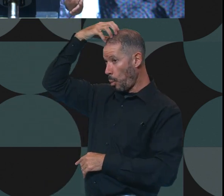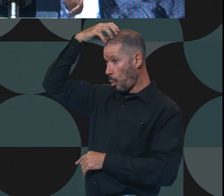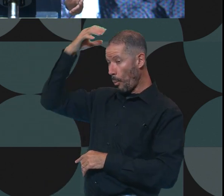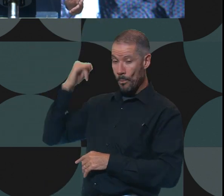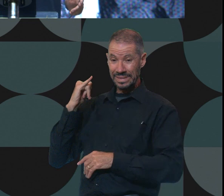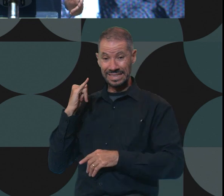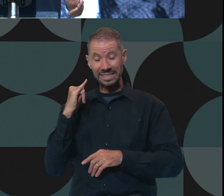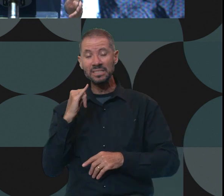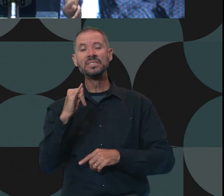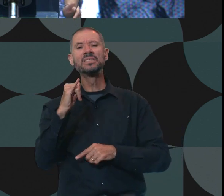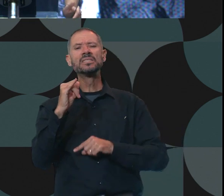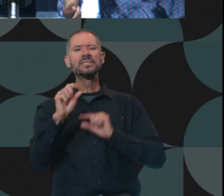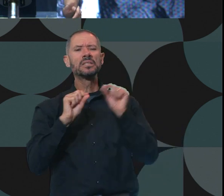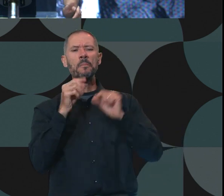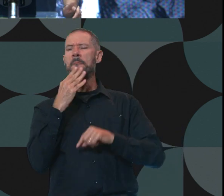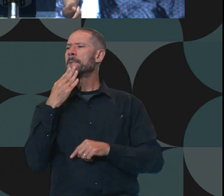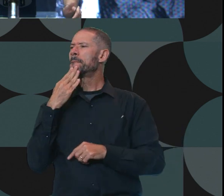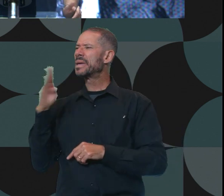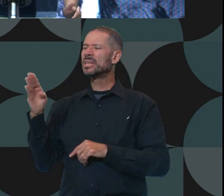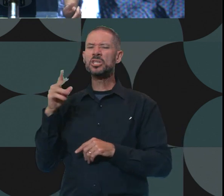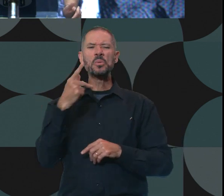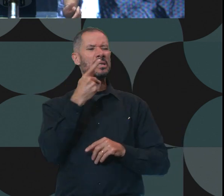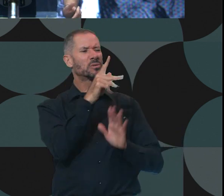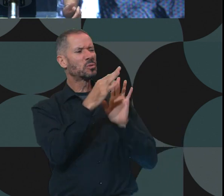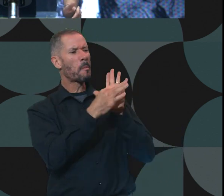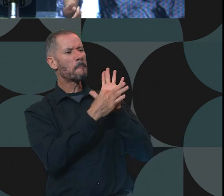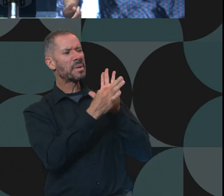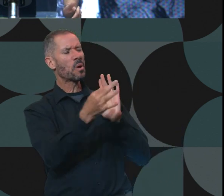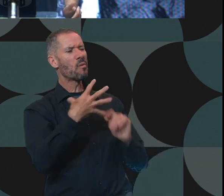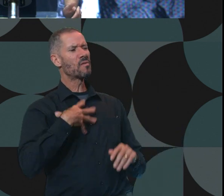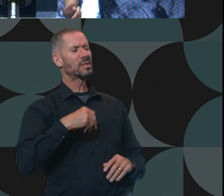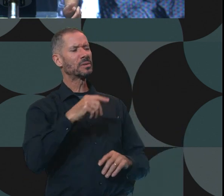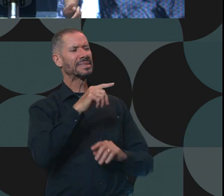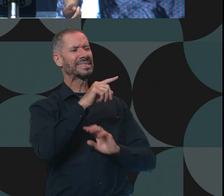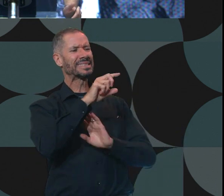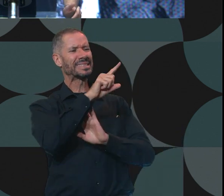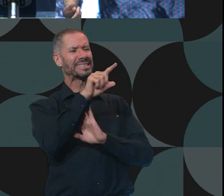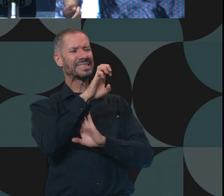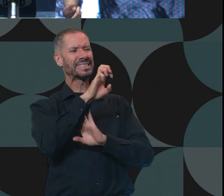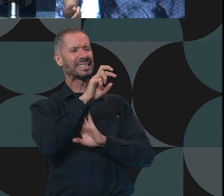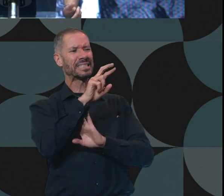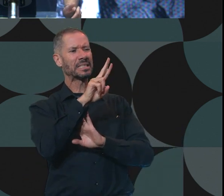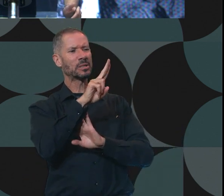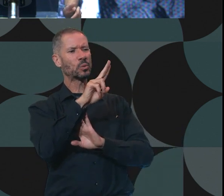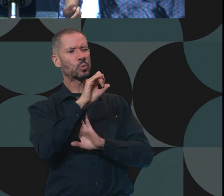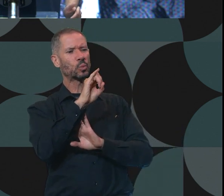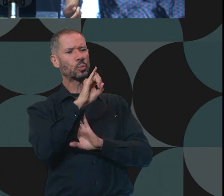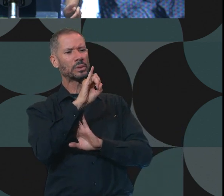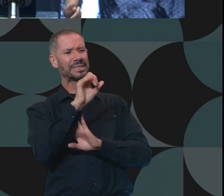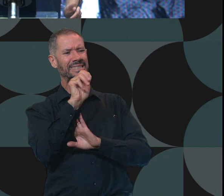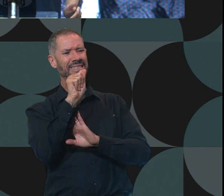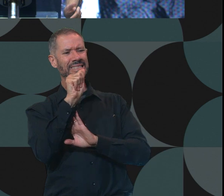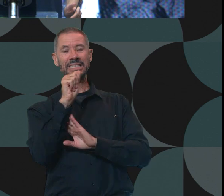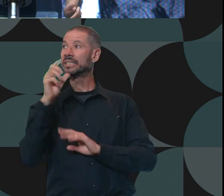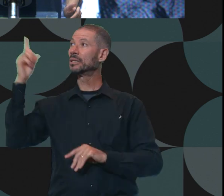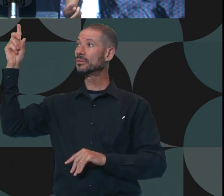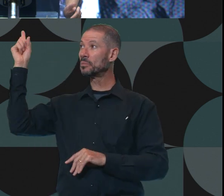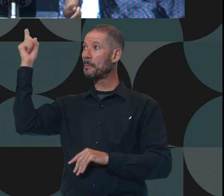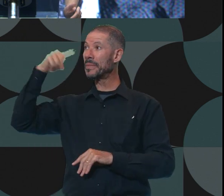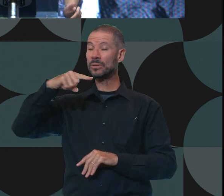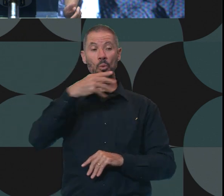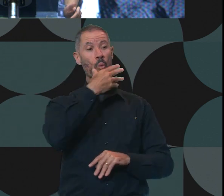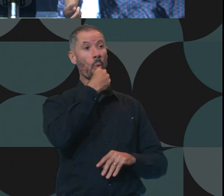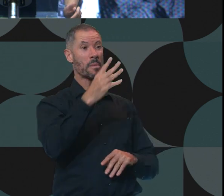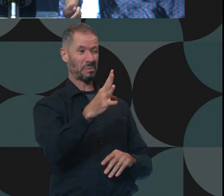disse: Quem pediu a sua opinião, filhos de Zeruia? Se o Senhor mandou esse homem me amaldiçoar,